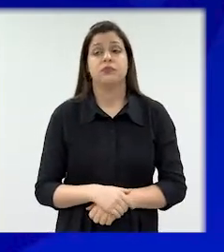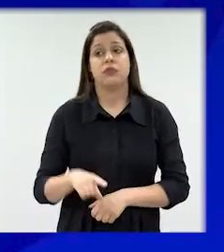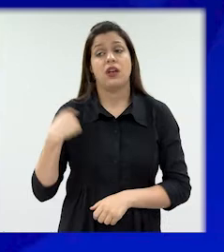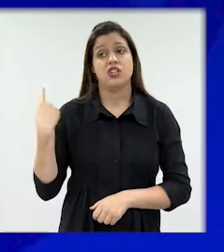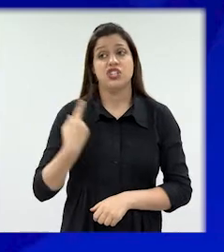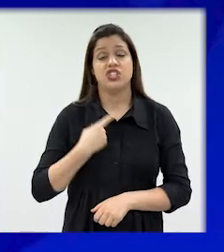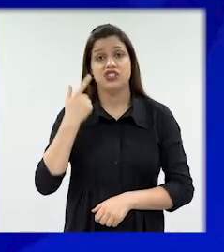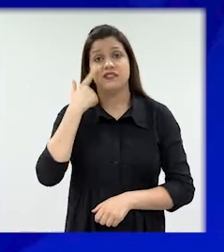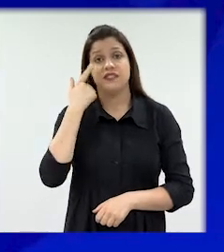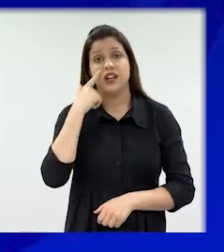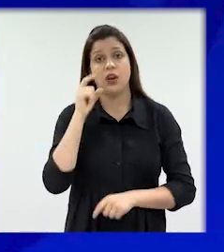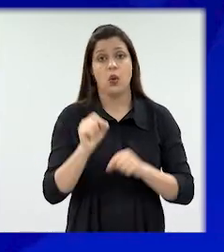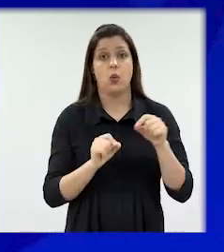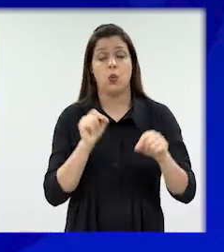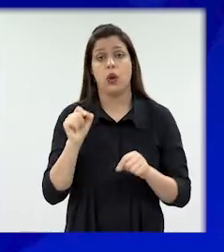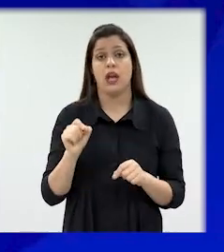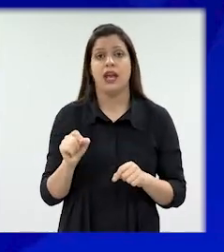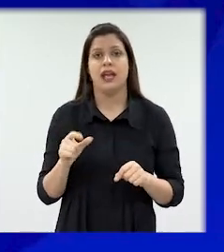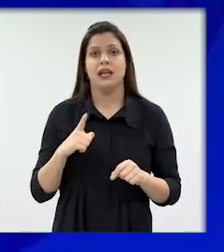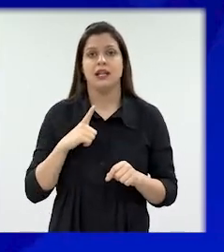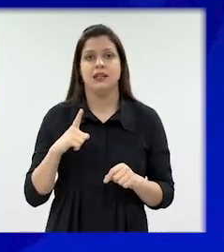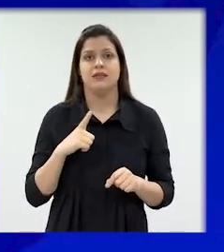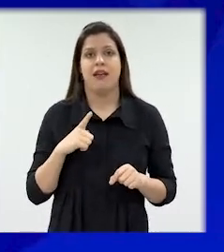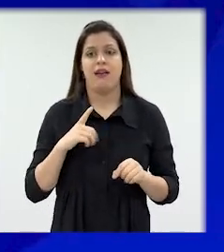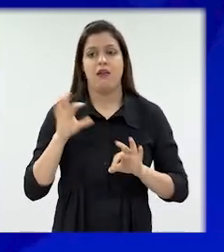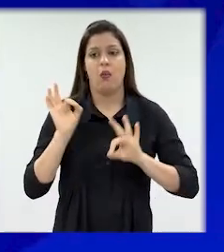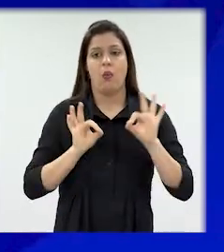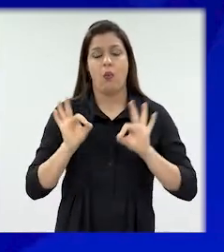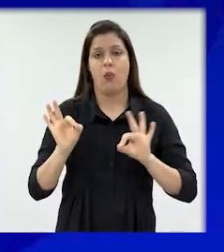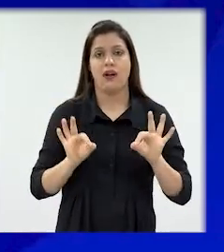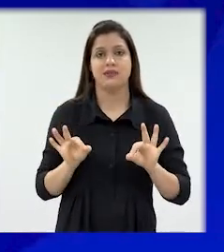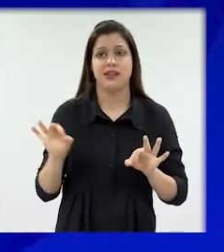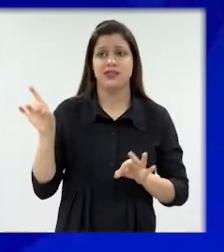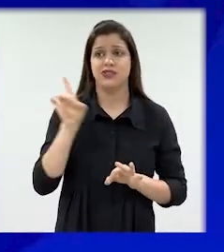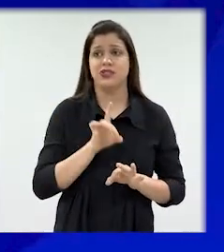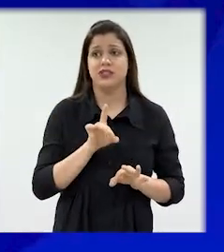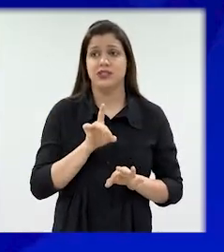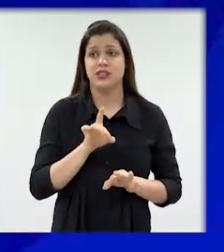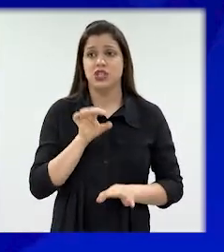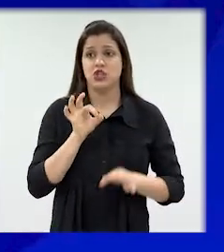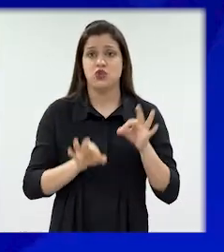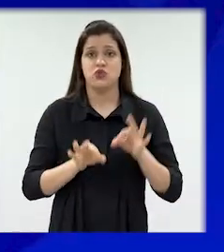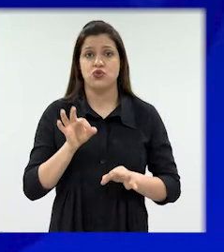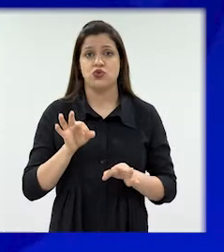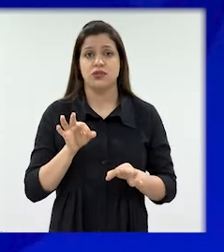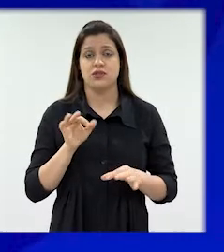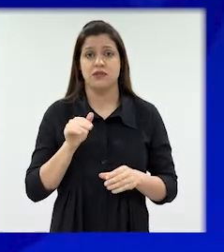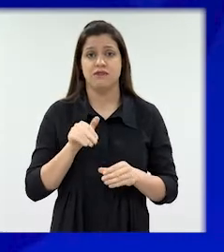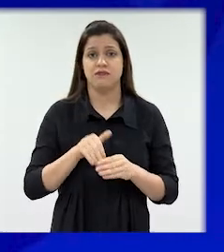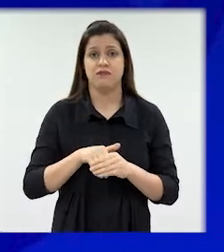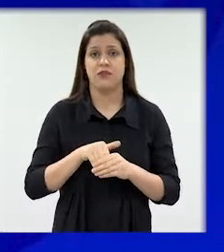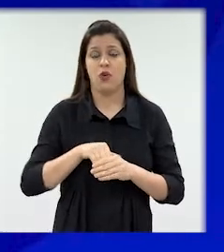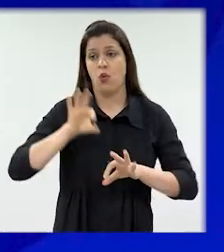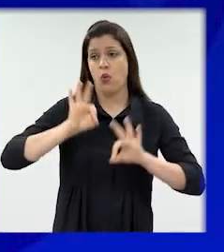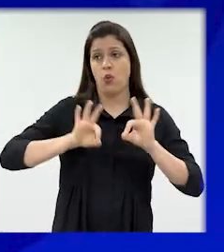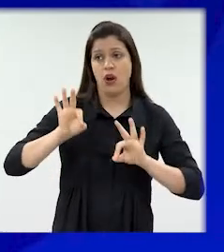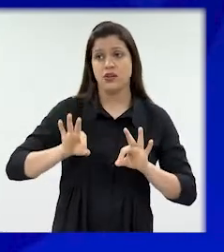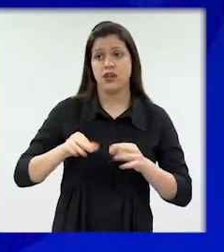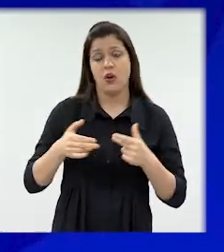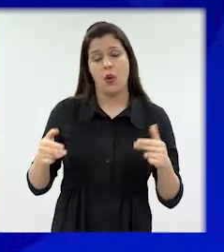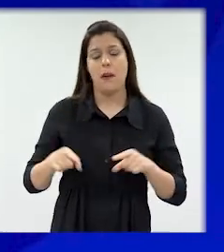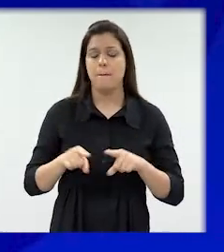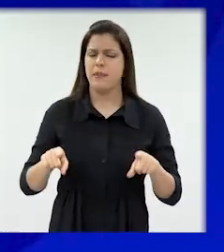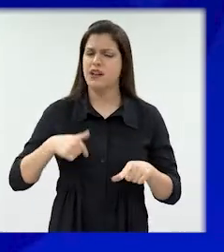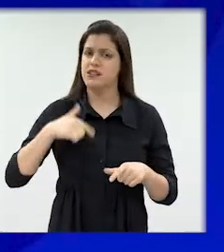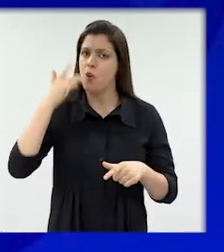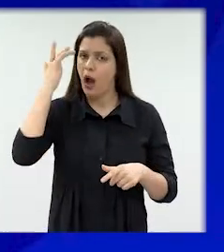é que a gente vê que é uma compressão dos prazos para a Justiça Eleitoral fazer todos os procedimentos pós-eleitorais. Mas